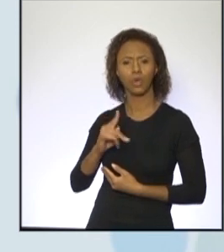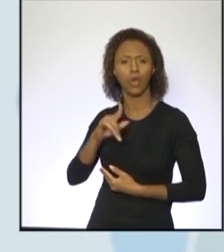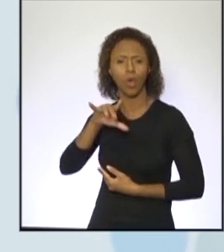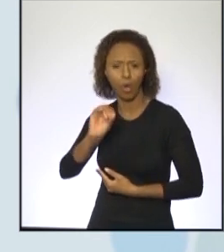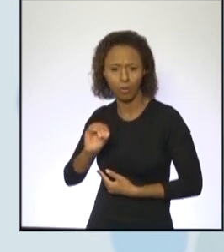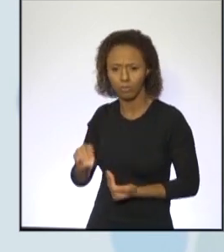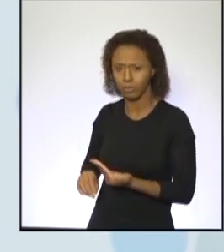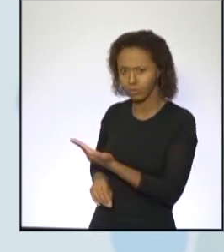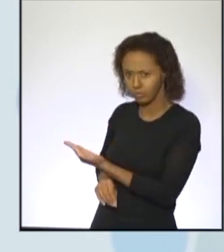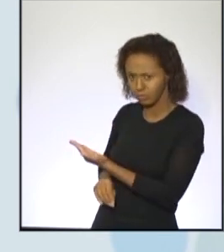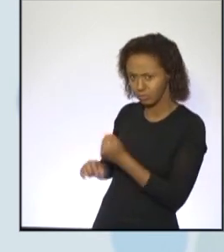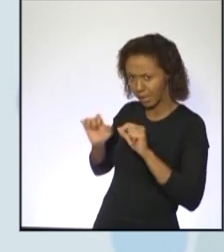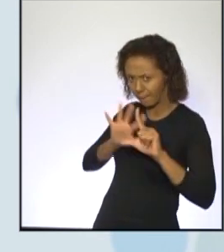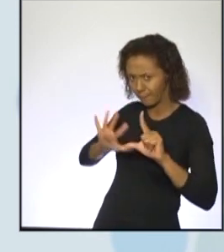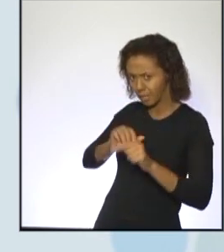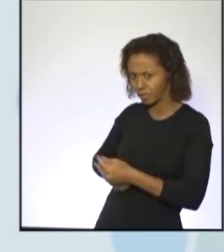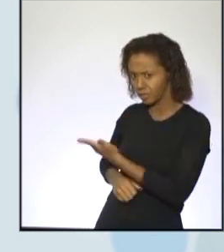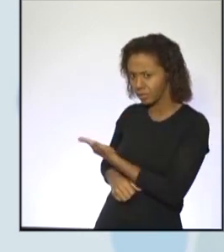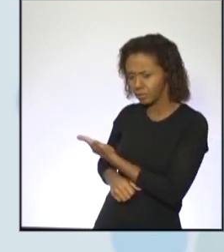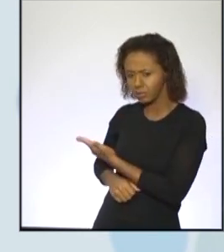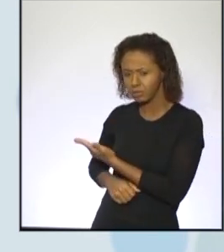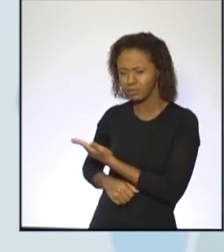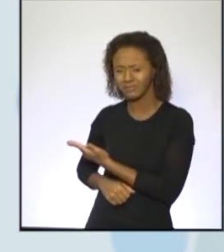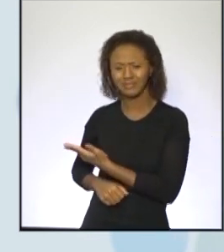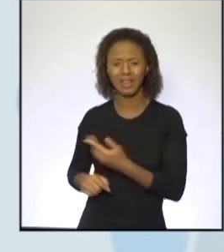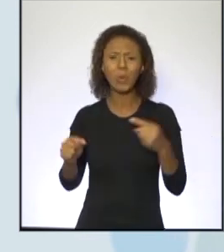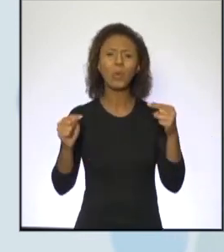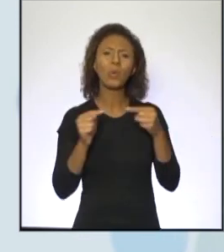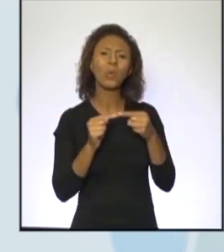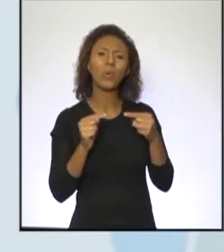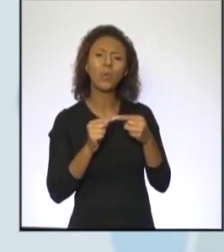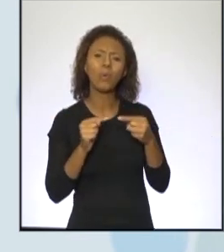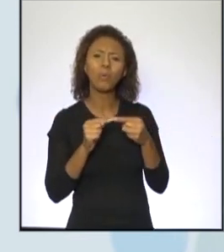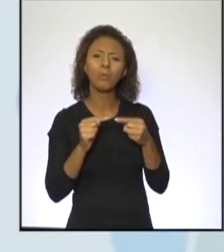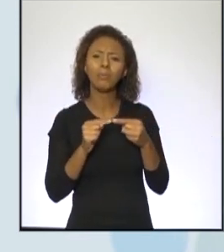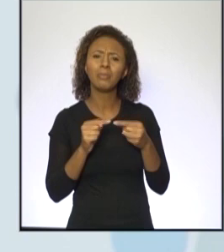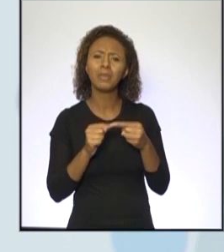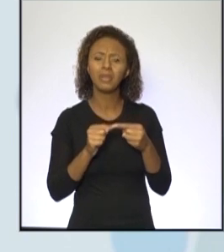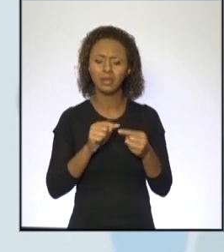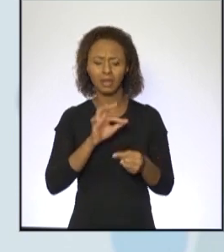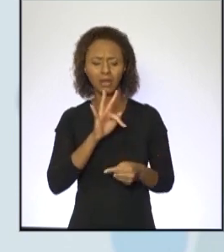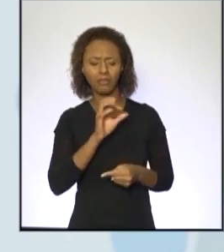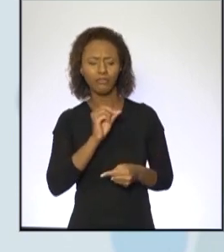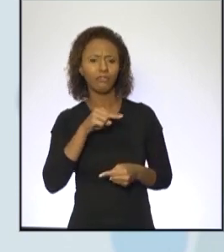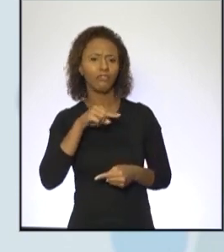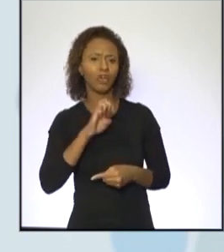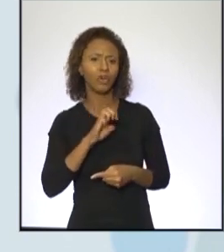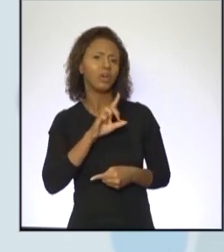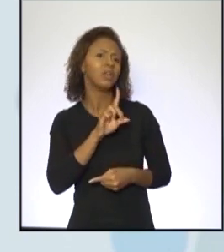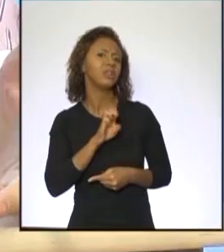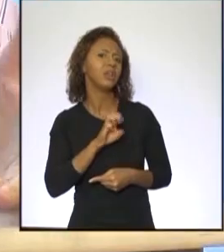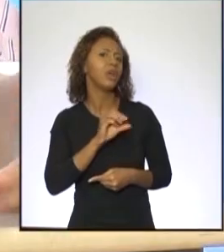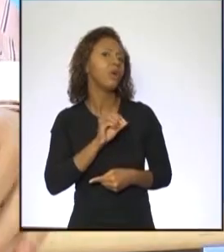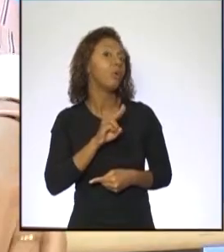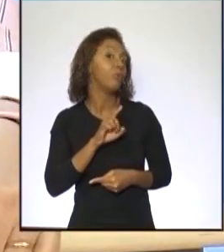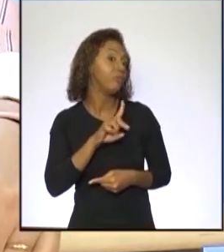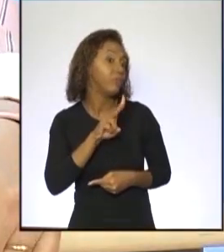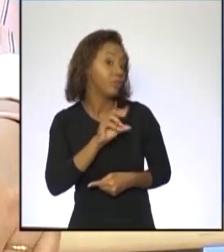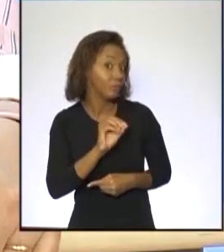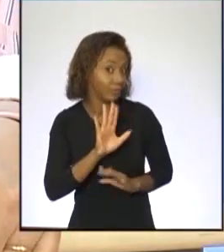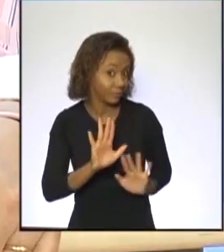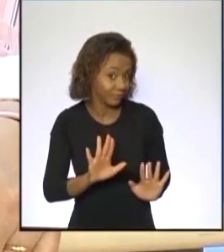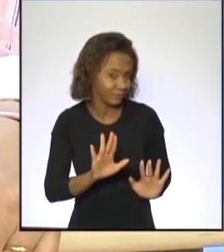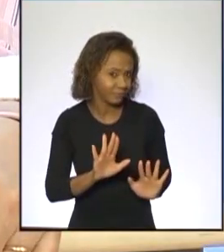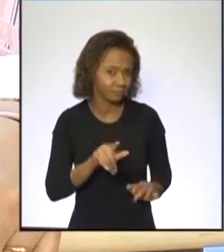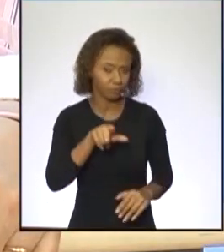Ok? O que um estetoscópio tem a ver com um fone de ouvido? Vocês vão responder essa pergunta